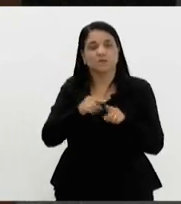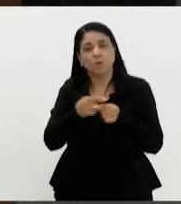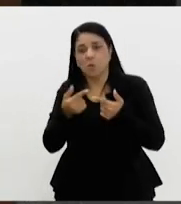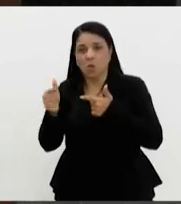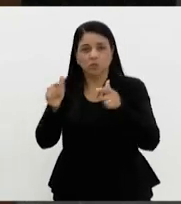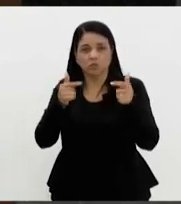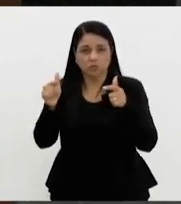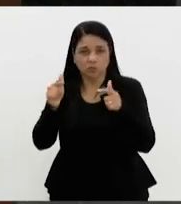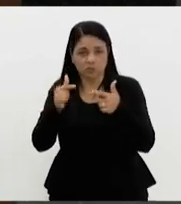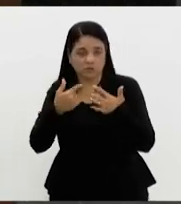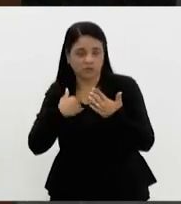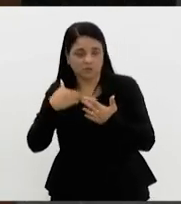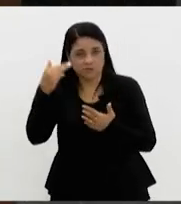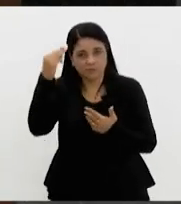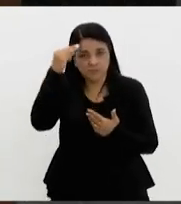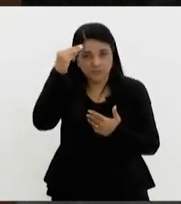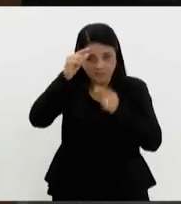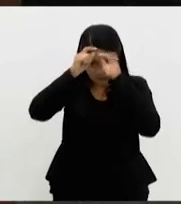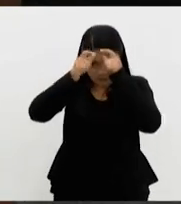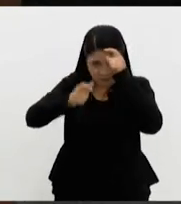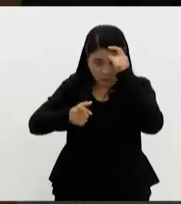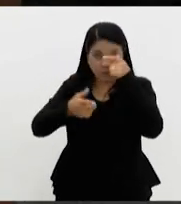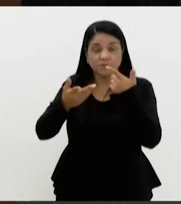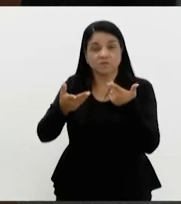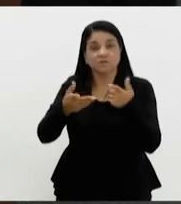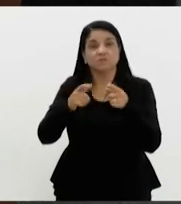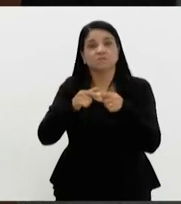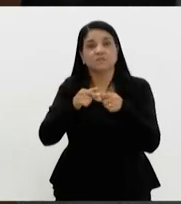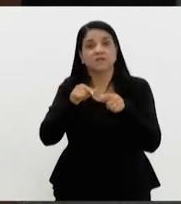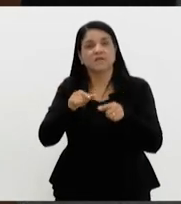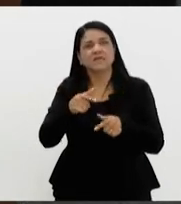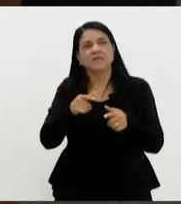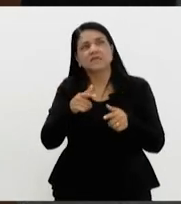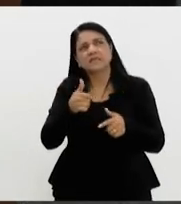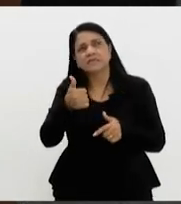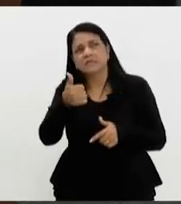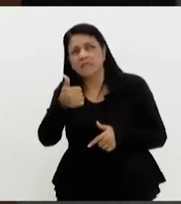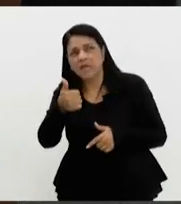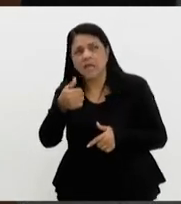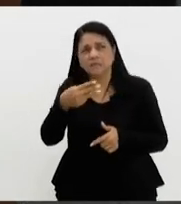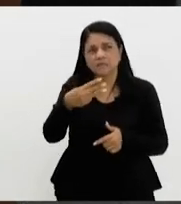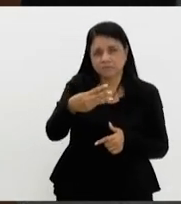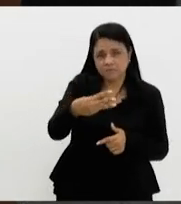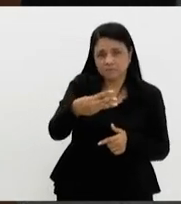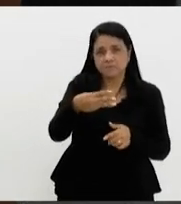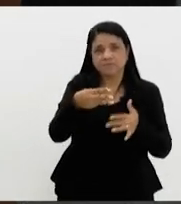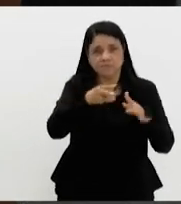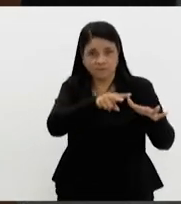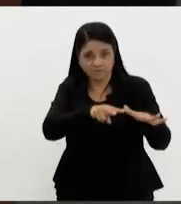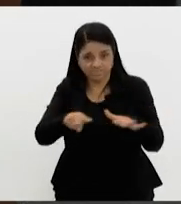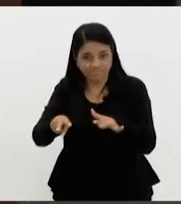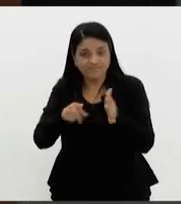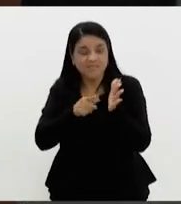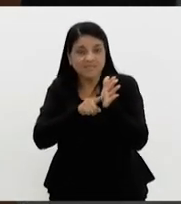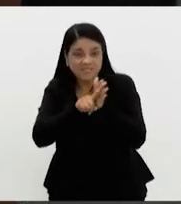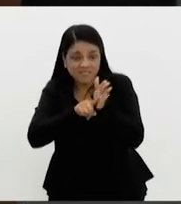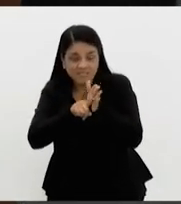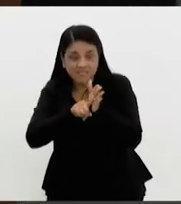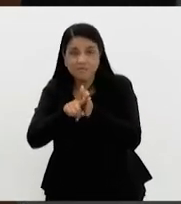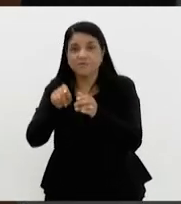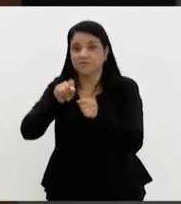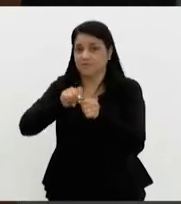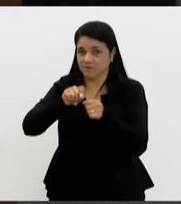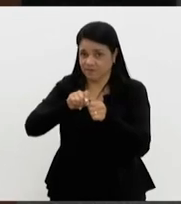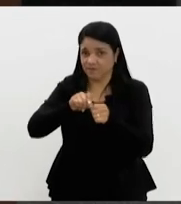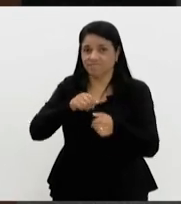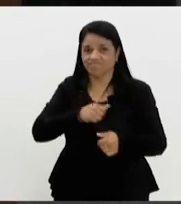é essencial, a partir ali da 13ª semana, que esse exame seja feito. E é uma pena que hoje o